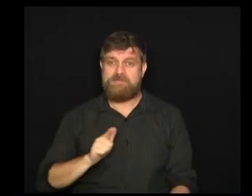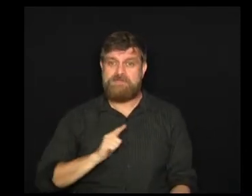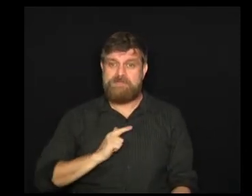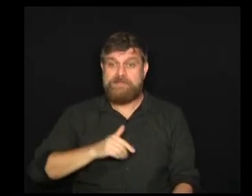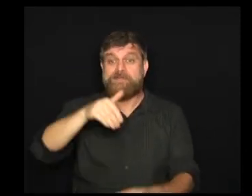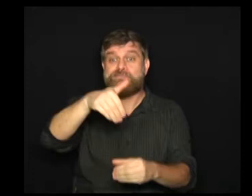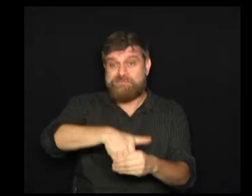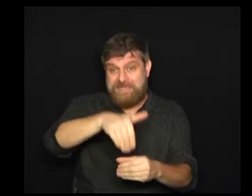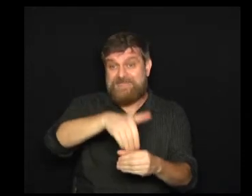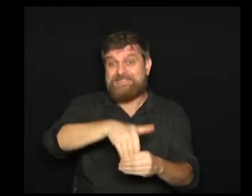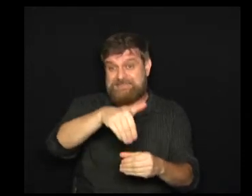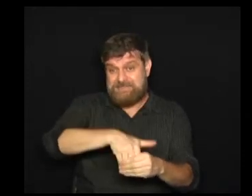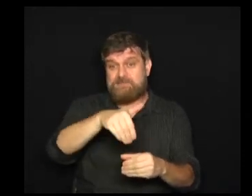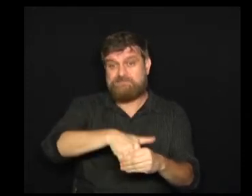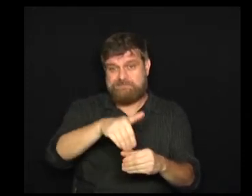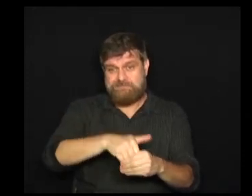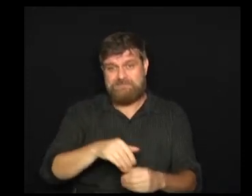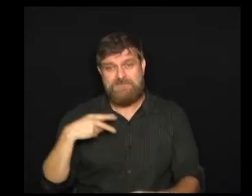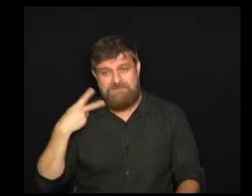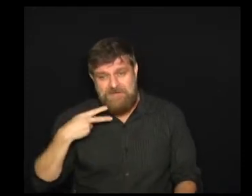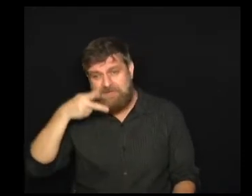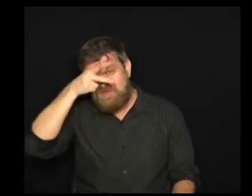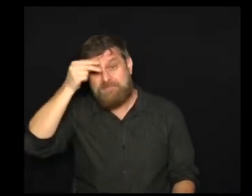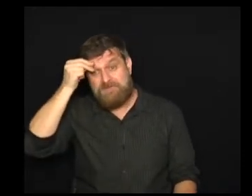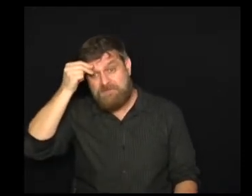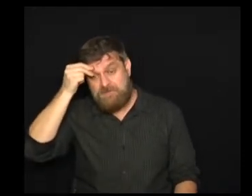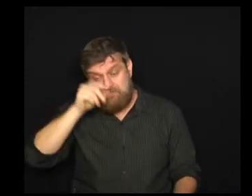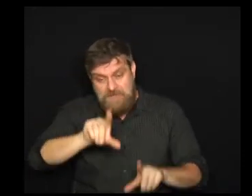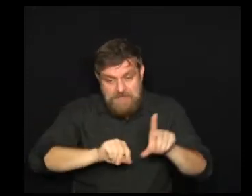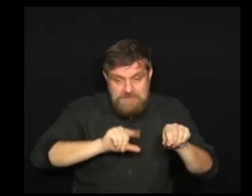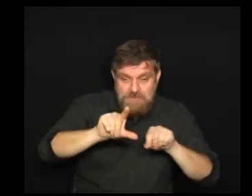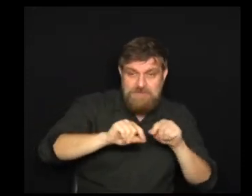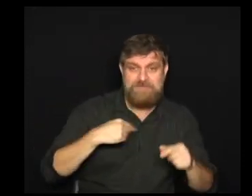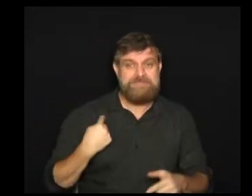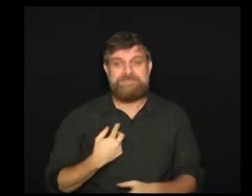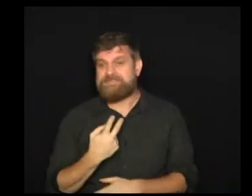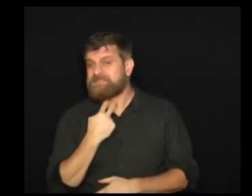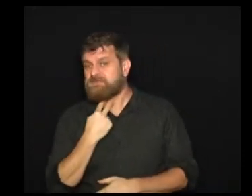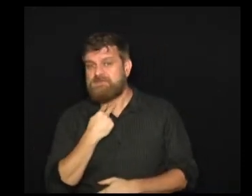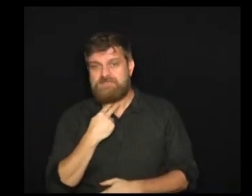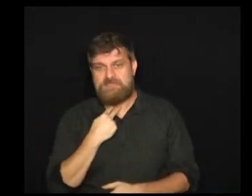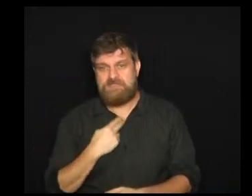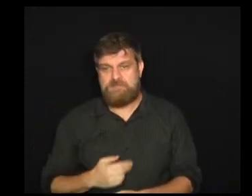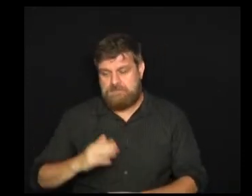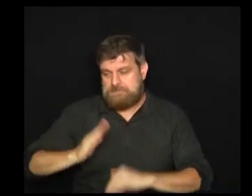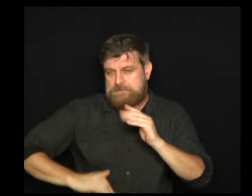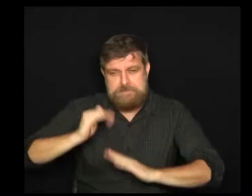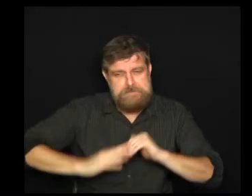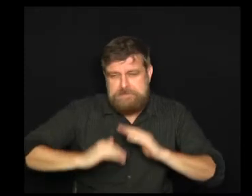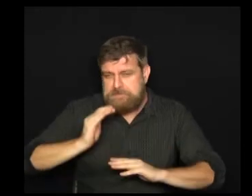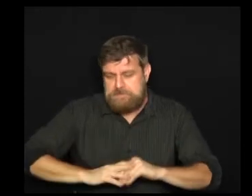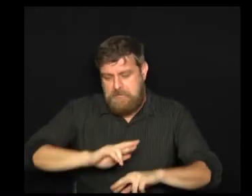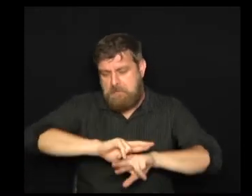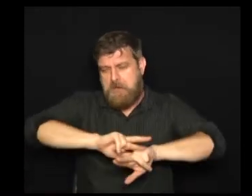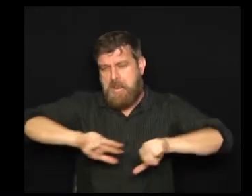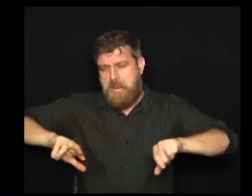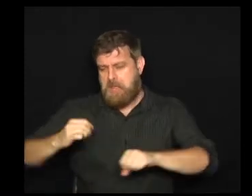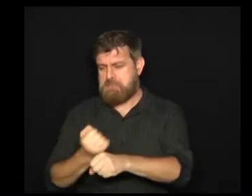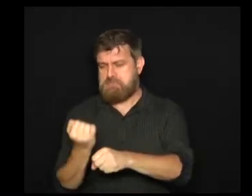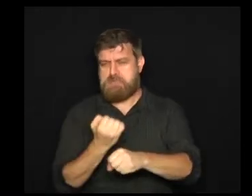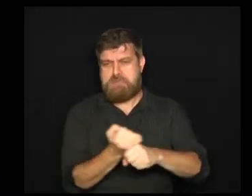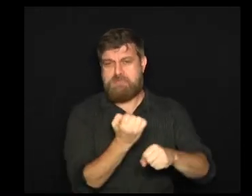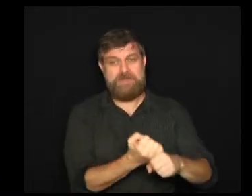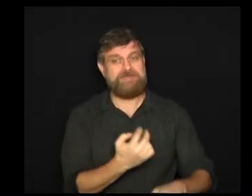processo eleitoral municipal. Então a gente não consegue fazer talvez muitas obras, muitas